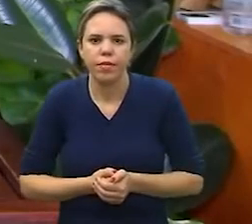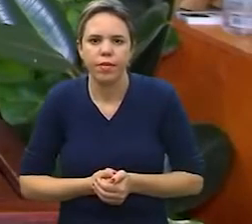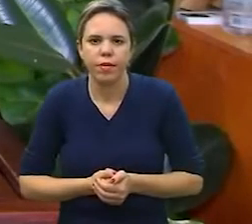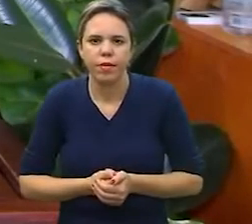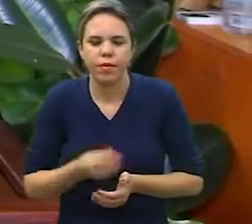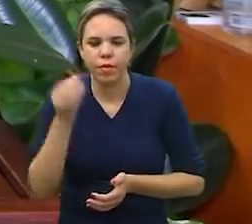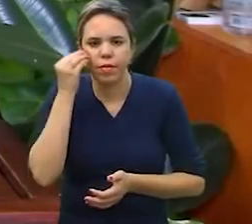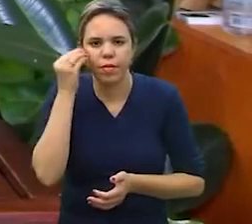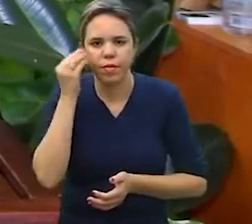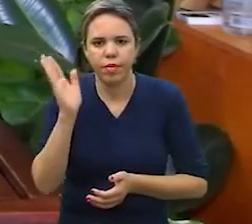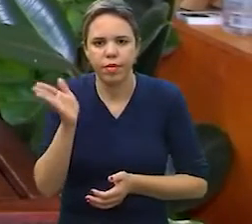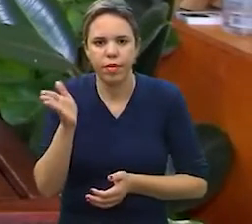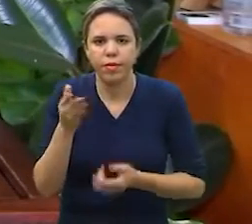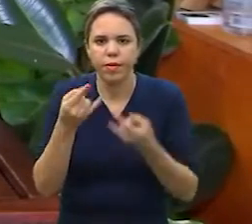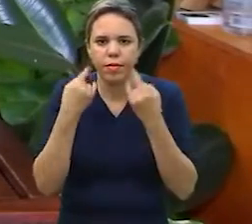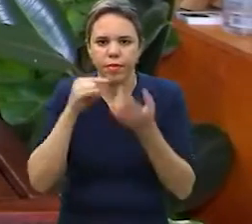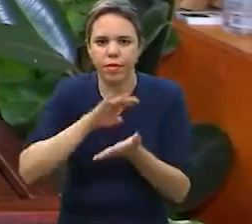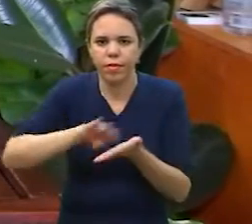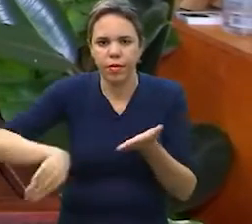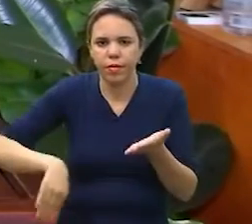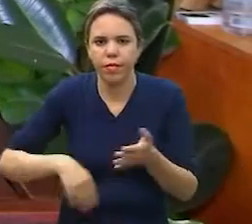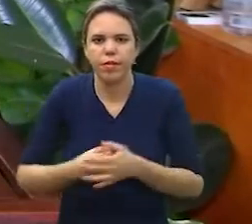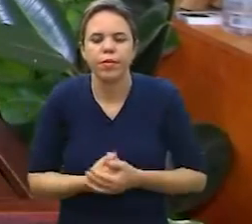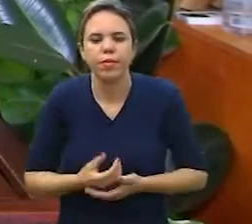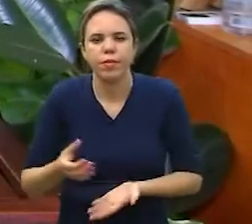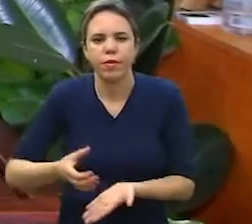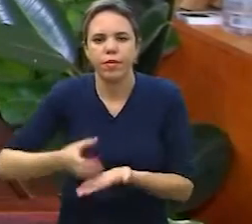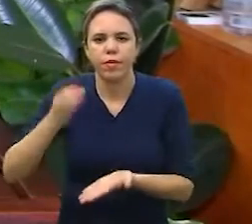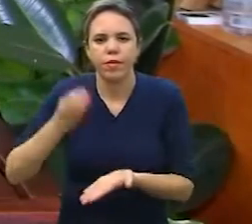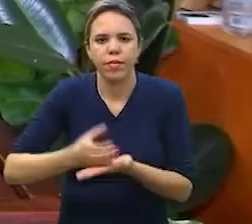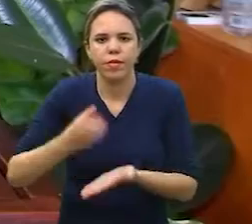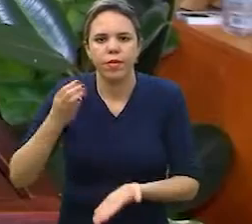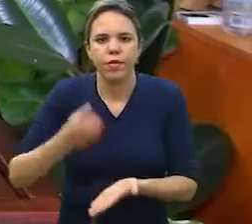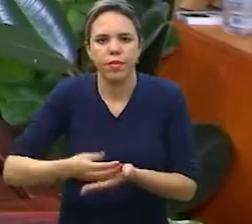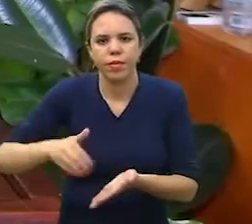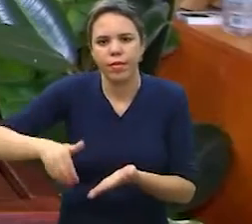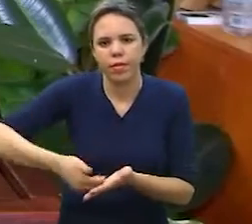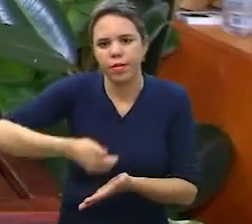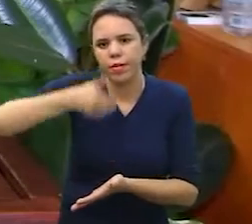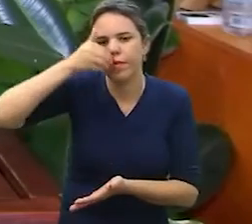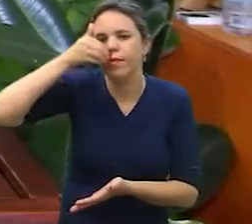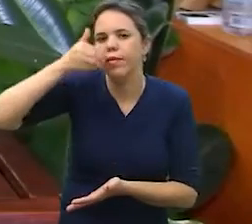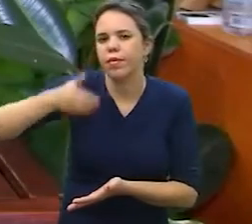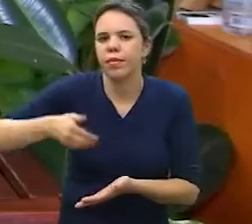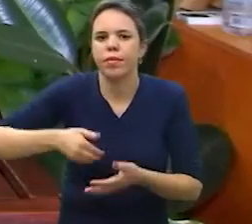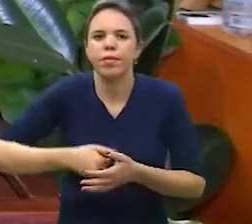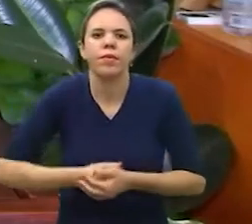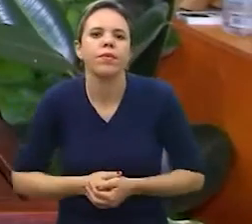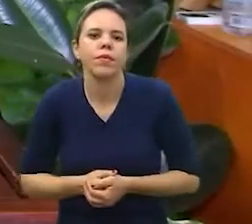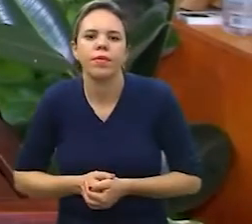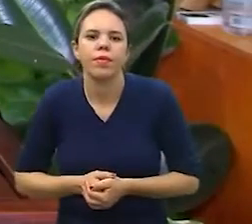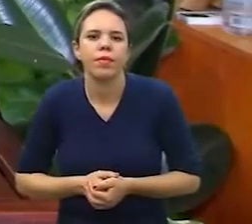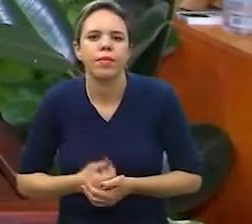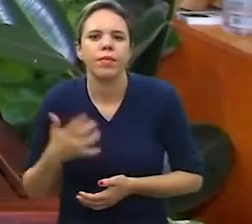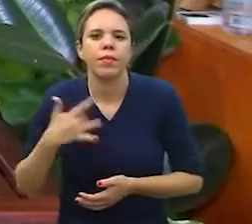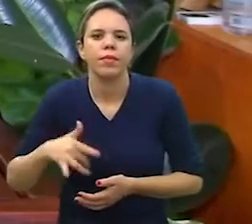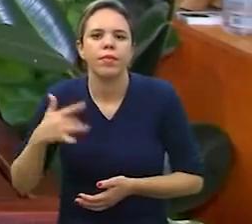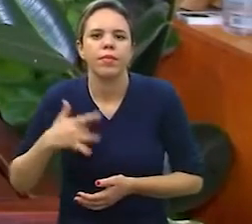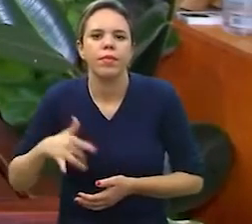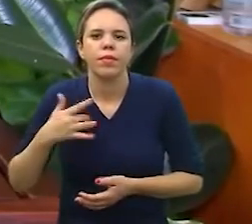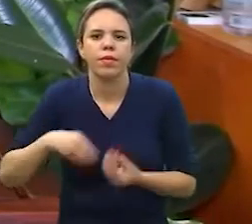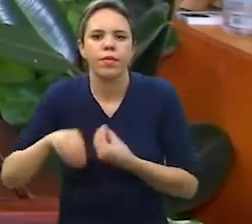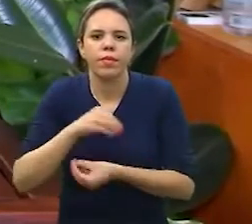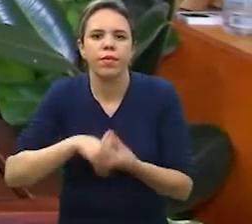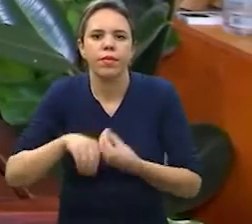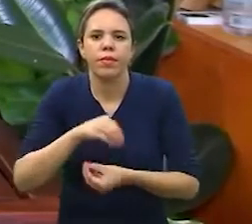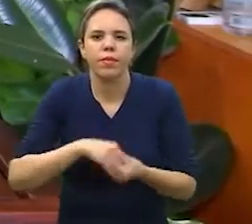eu vou ter que experimentar aqui, já tirei a minha máscara, vou pegar aqui a colherinha... Né? Dá até dó de